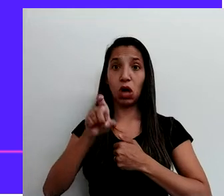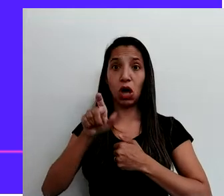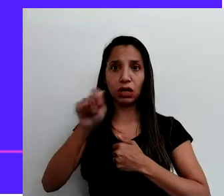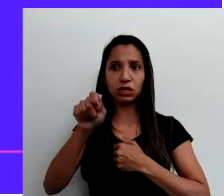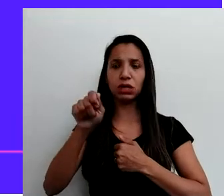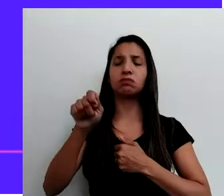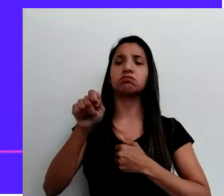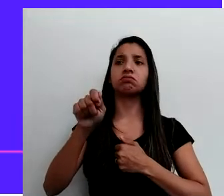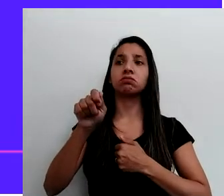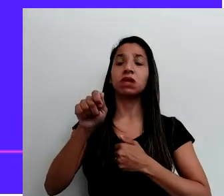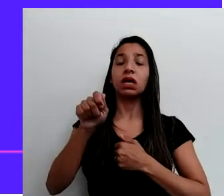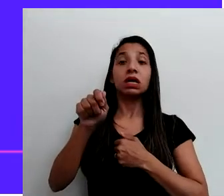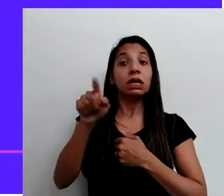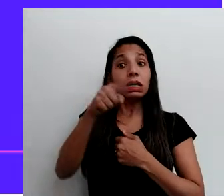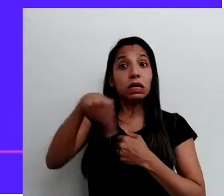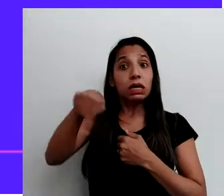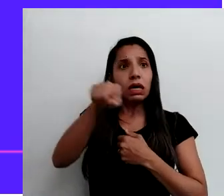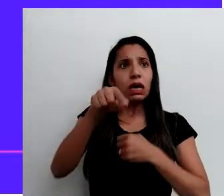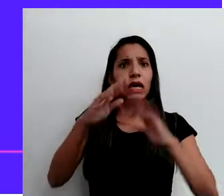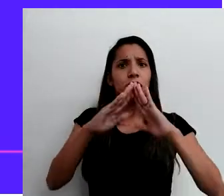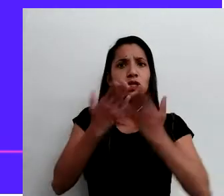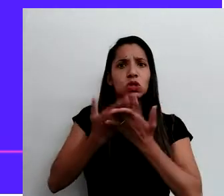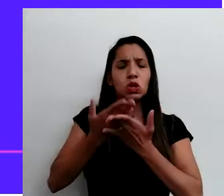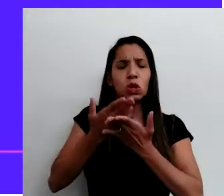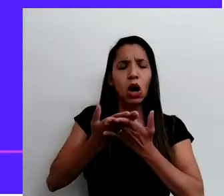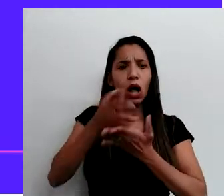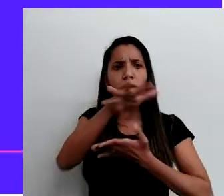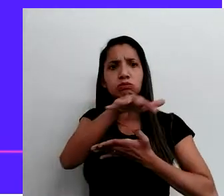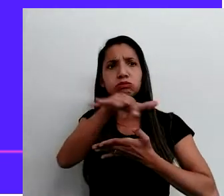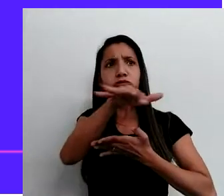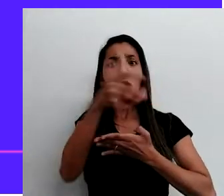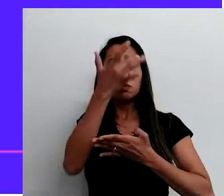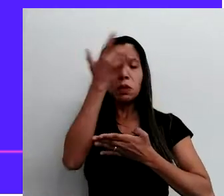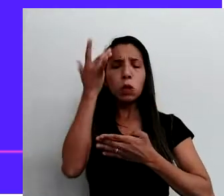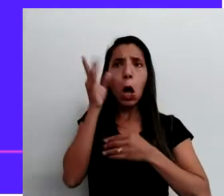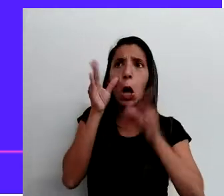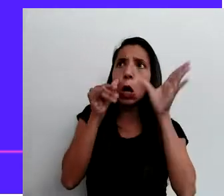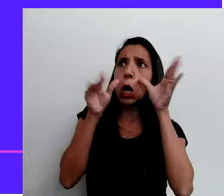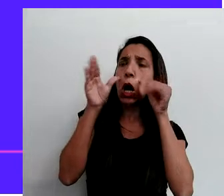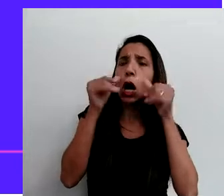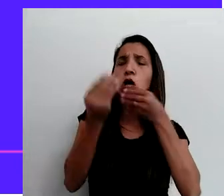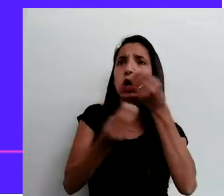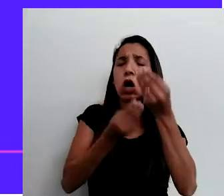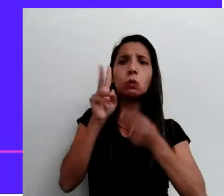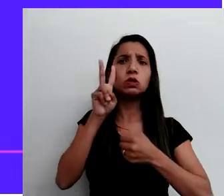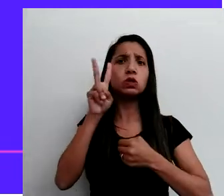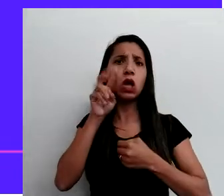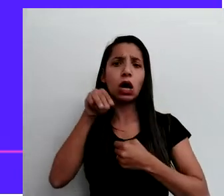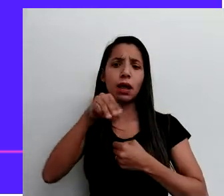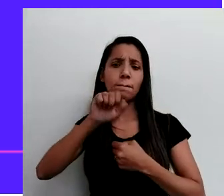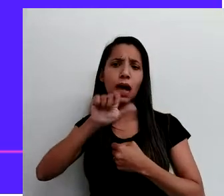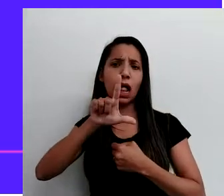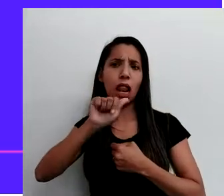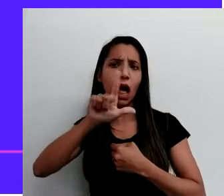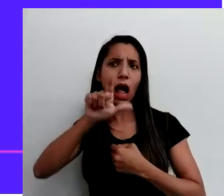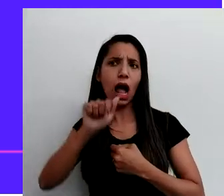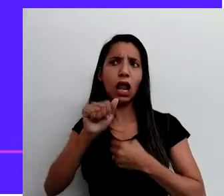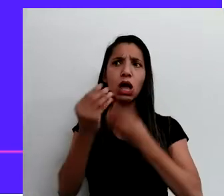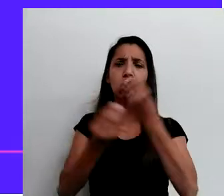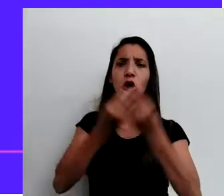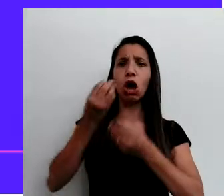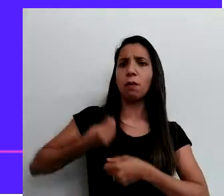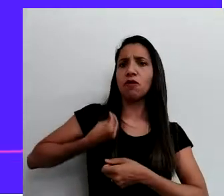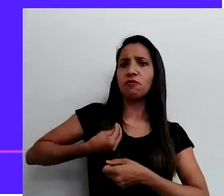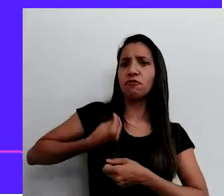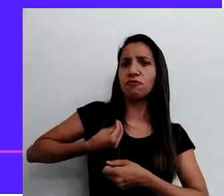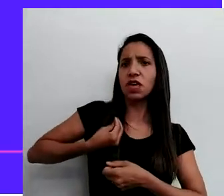muçulmana, sobre o lugar onde ela vive. Isso foi, para mim, assim, uma grande surpresa, uma surpresa muito